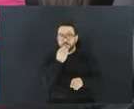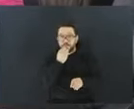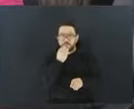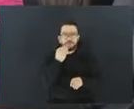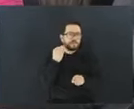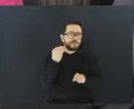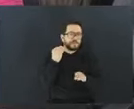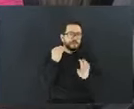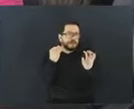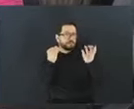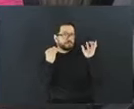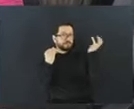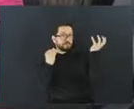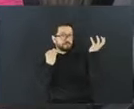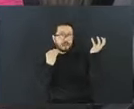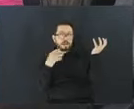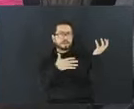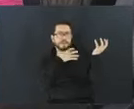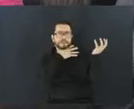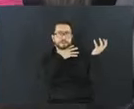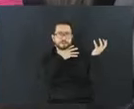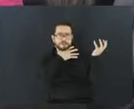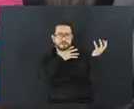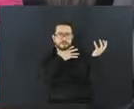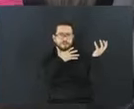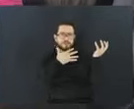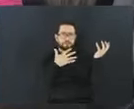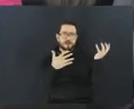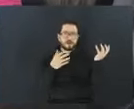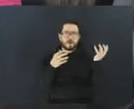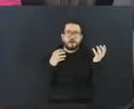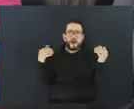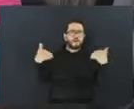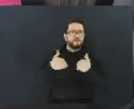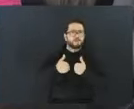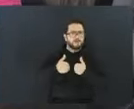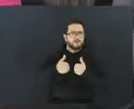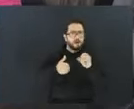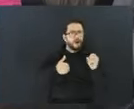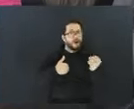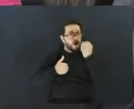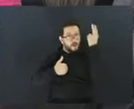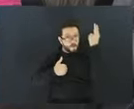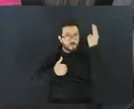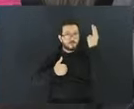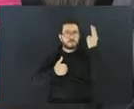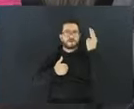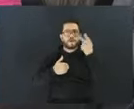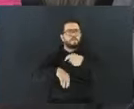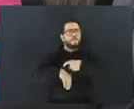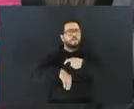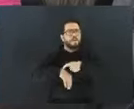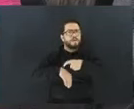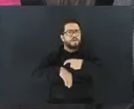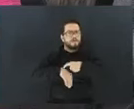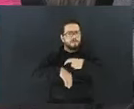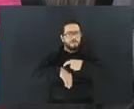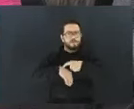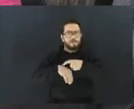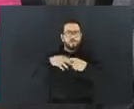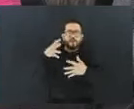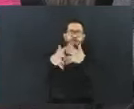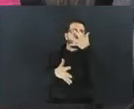uma possível crise, de repente, de uma pessoa autista, num momento ali de uma crise, né, que possa, de repente, um policial